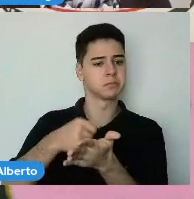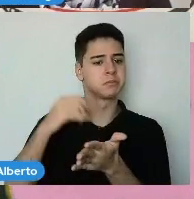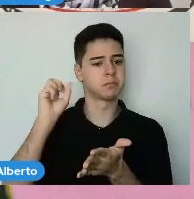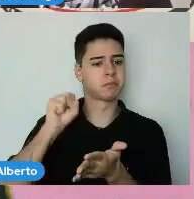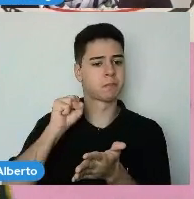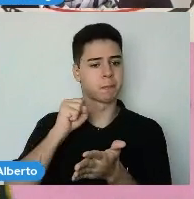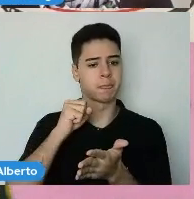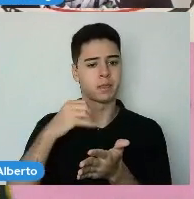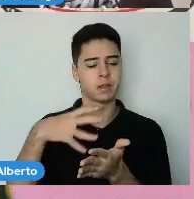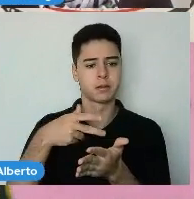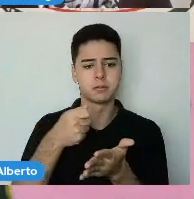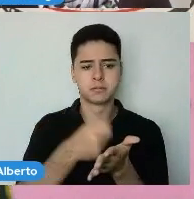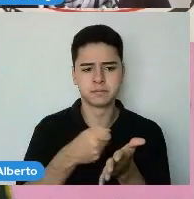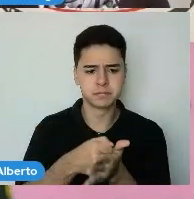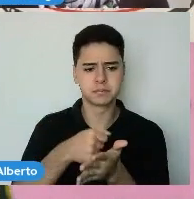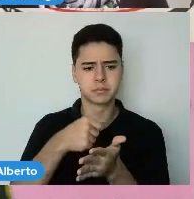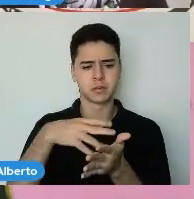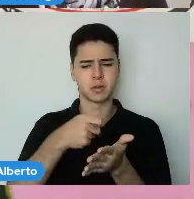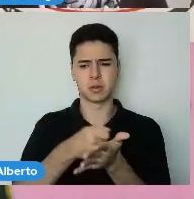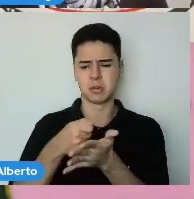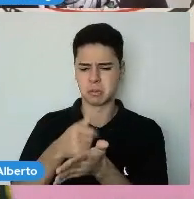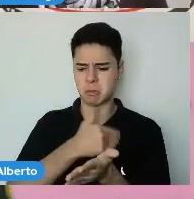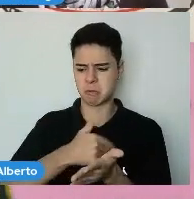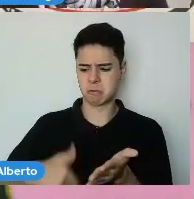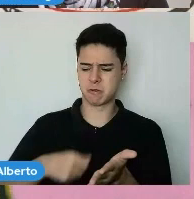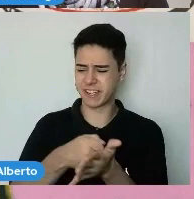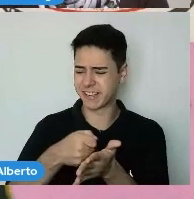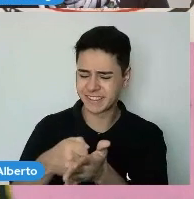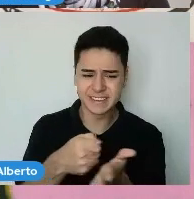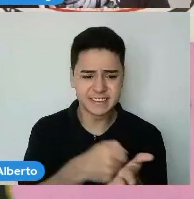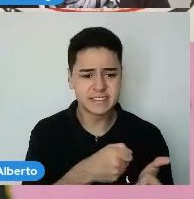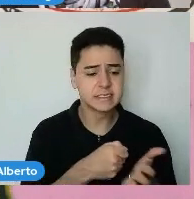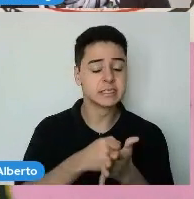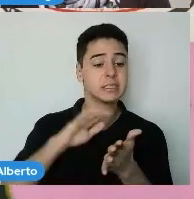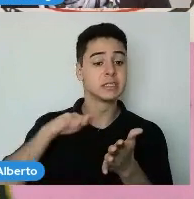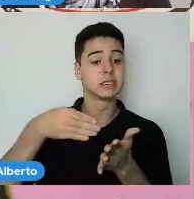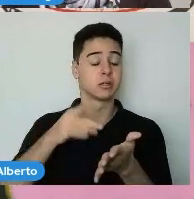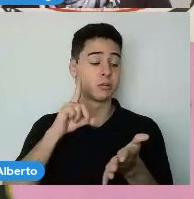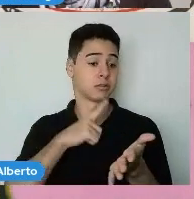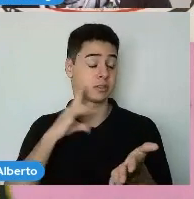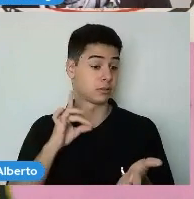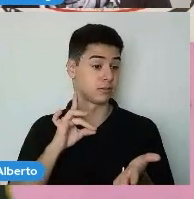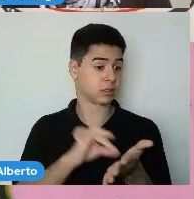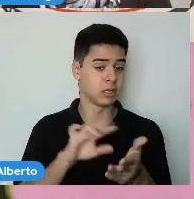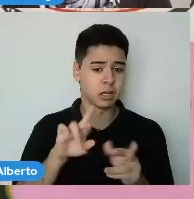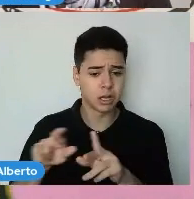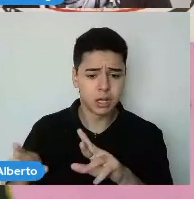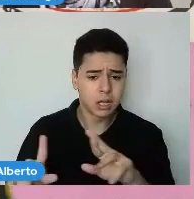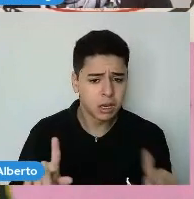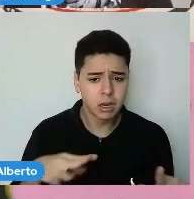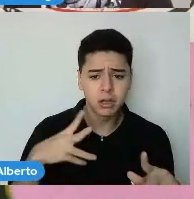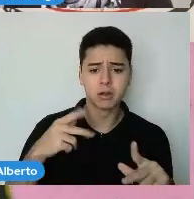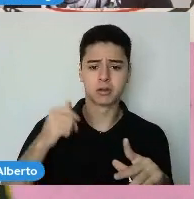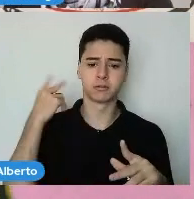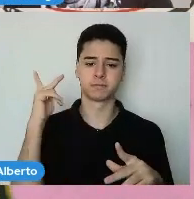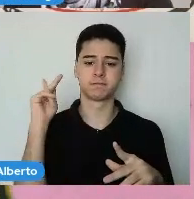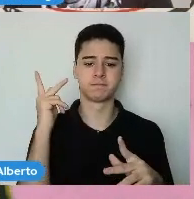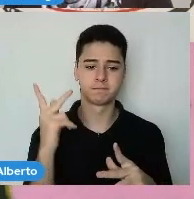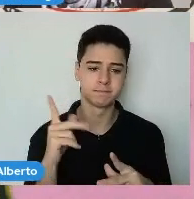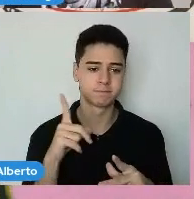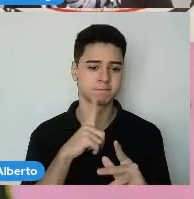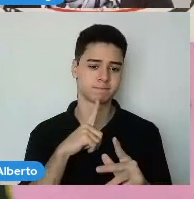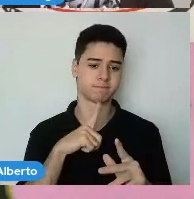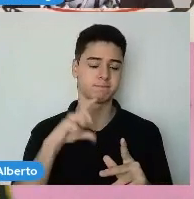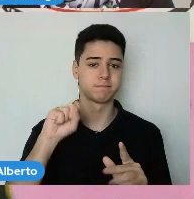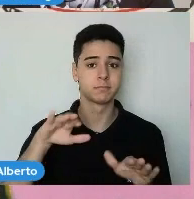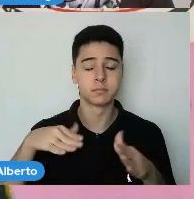e ditaduras muito brutais. Então, você tem realmente essa referência na nossa história. A gente tem isso na nossa